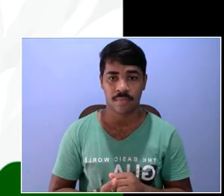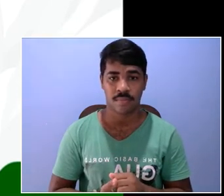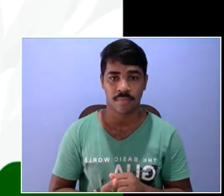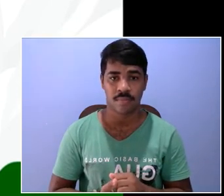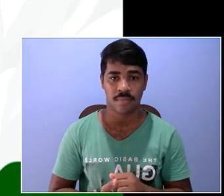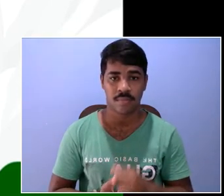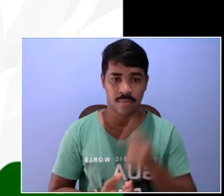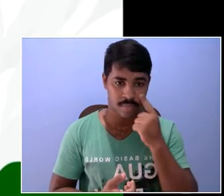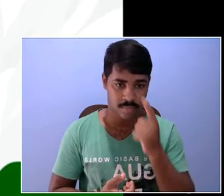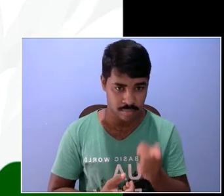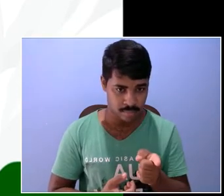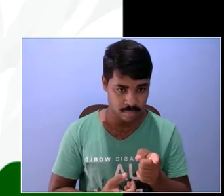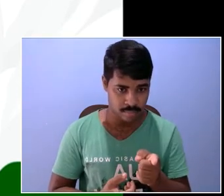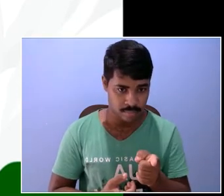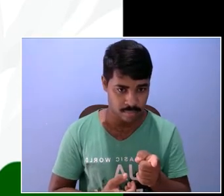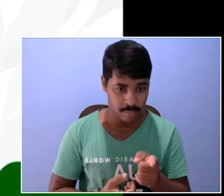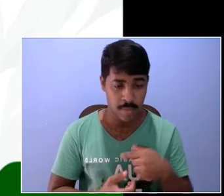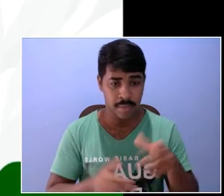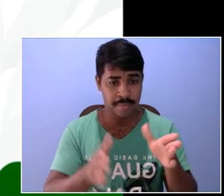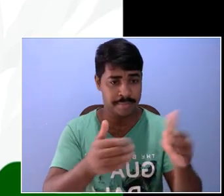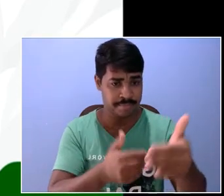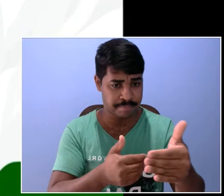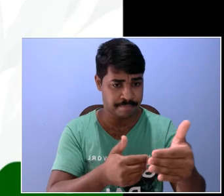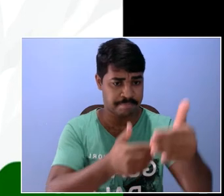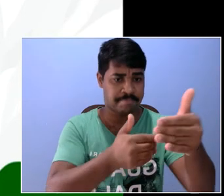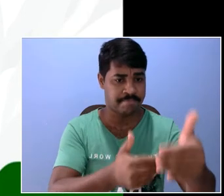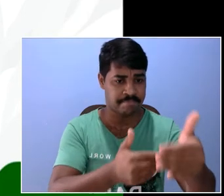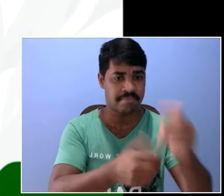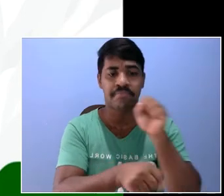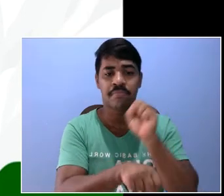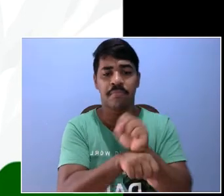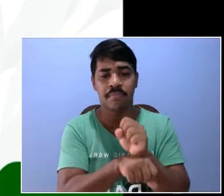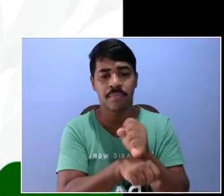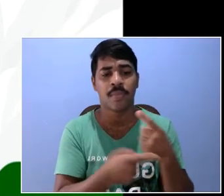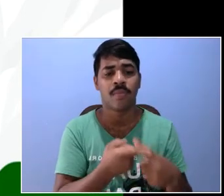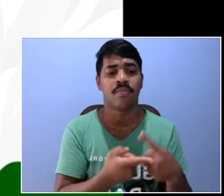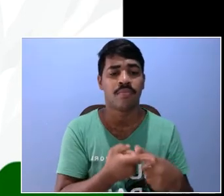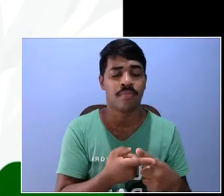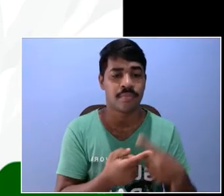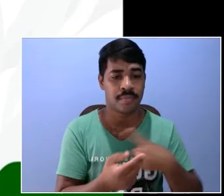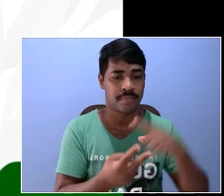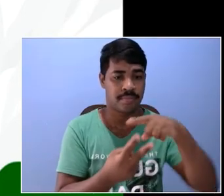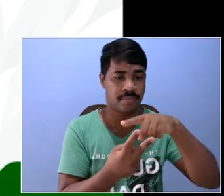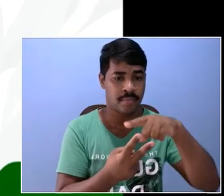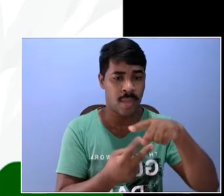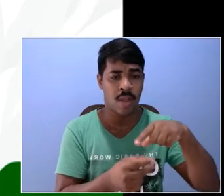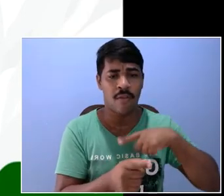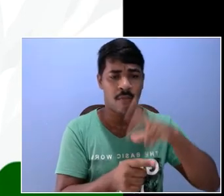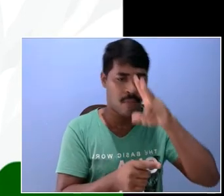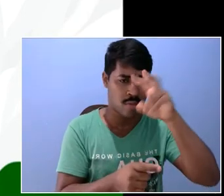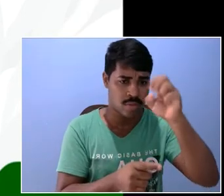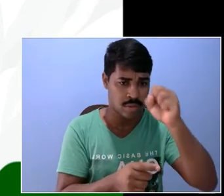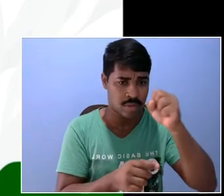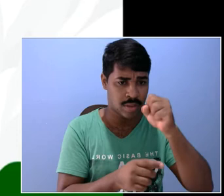Basicamente, ele tem duas forças que atuam nele na vertical, que são força,